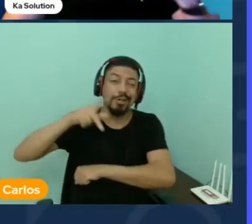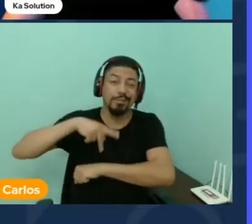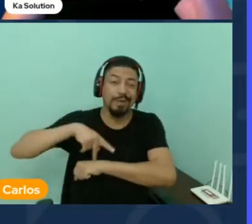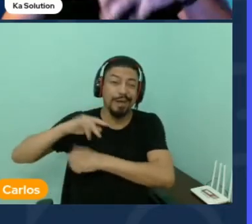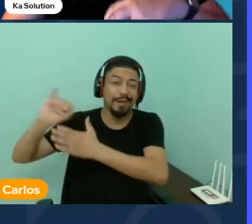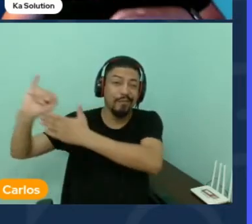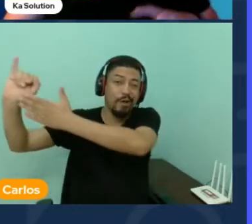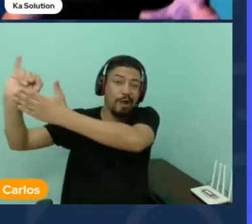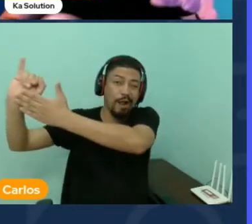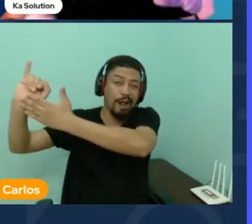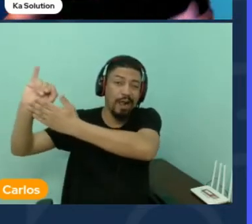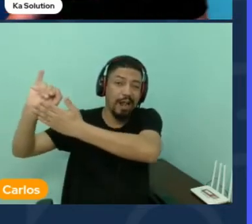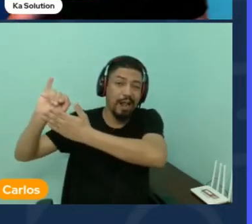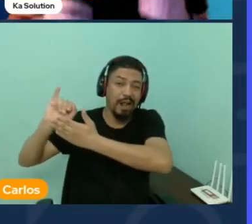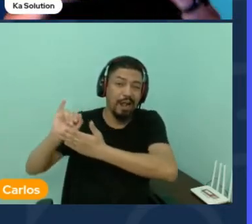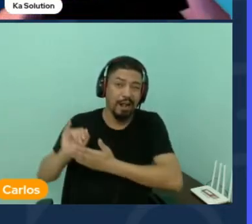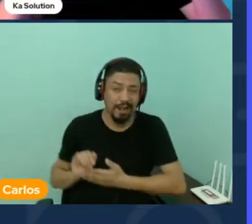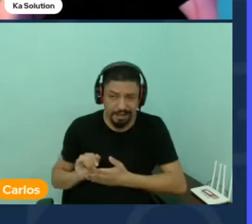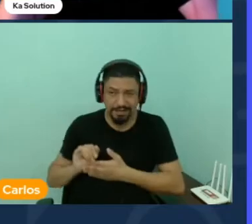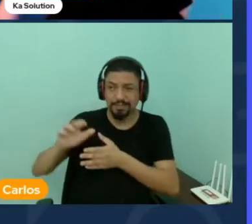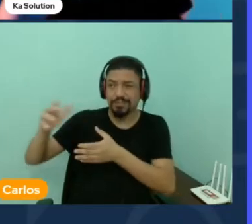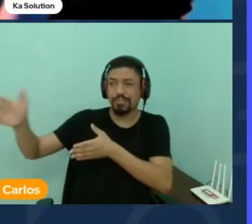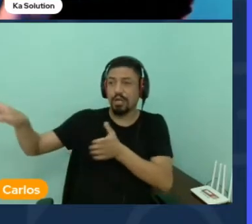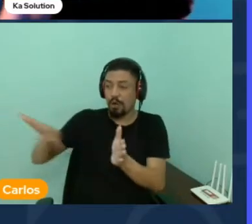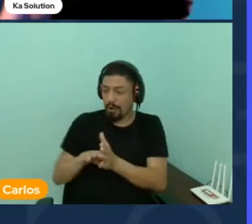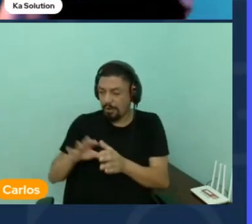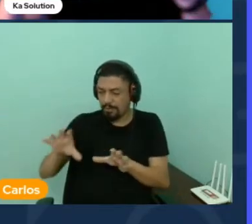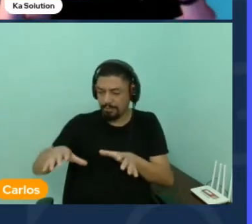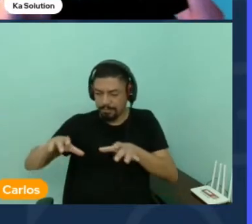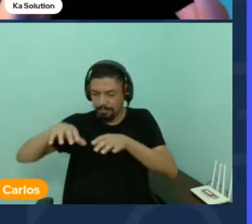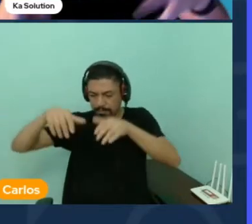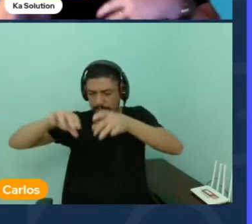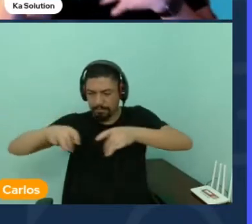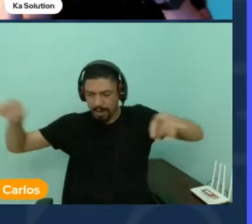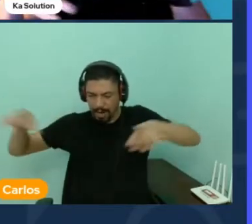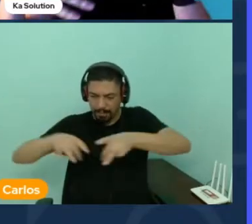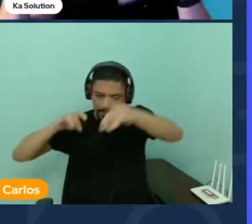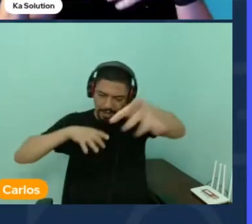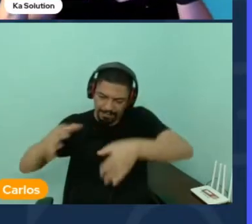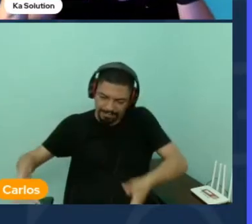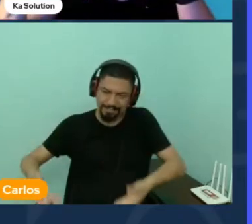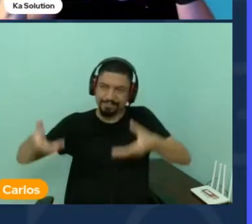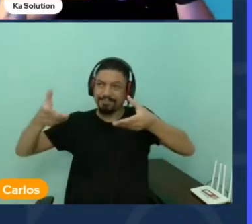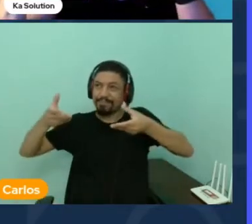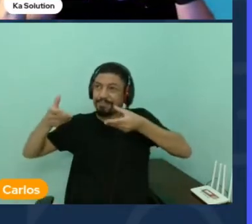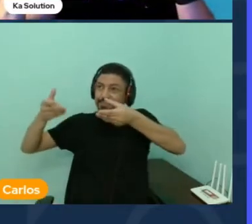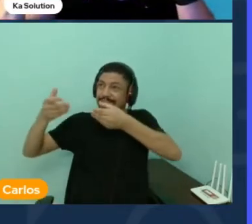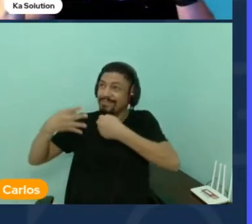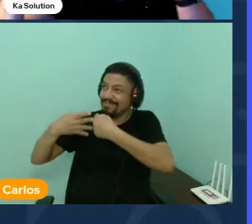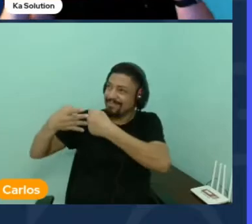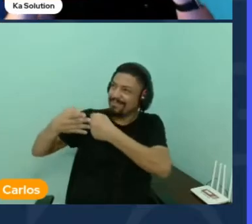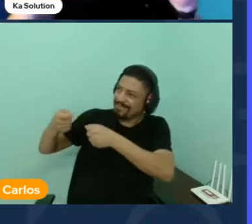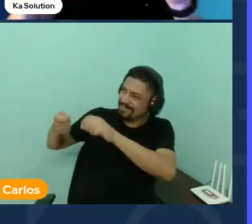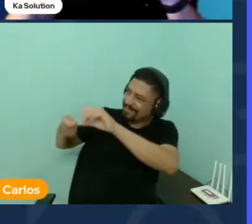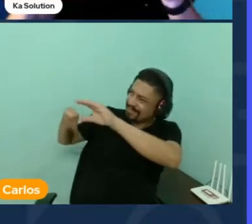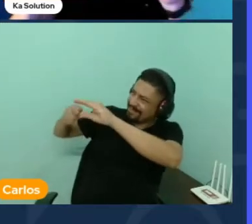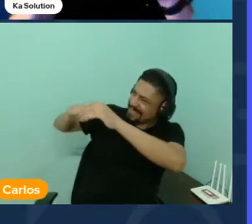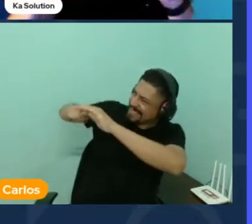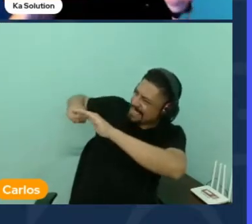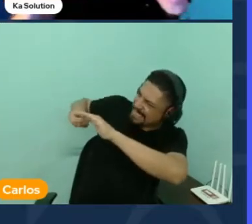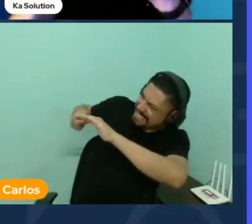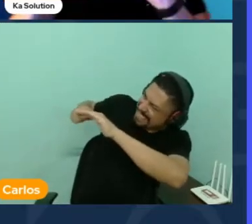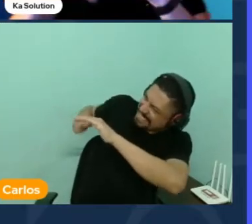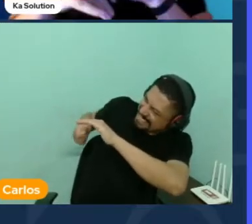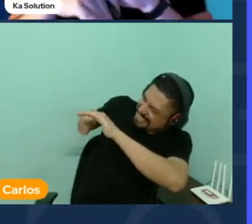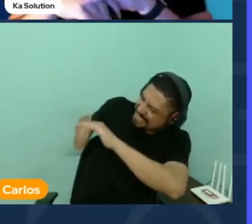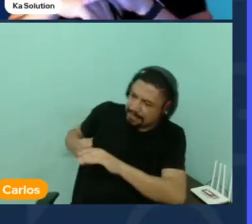fora. Quando chega, tem que tirar da caixa, botar lá no seu data center, fazer todas as instalações. Pessoal, no mínimo